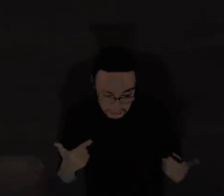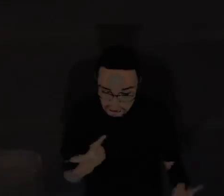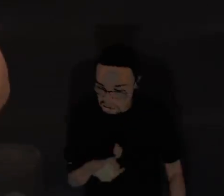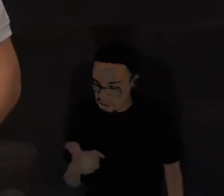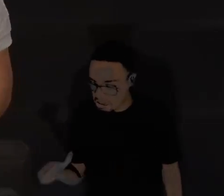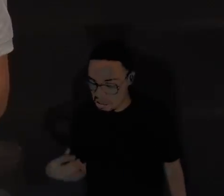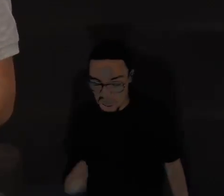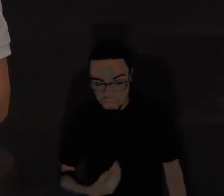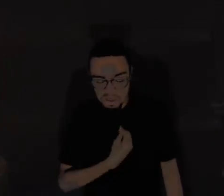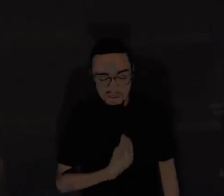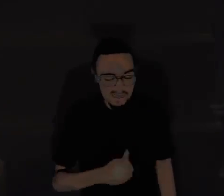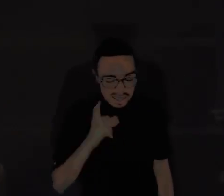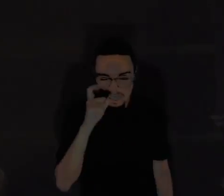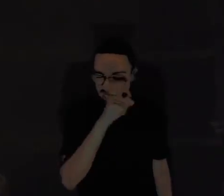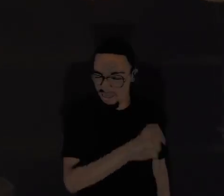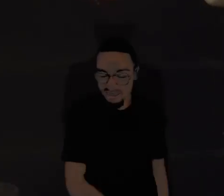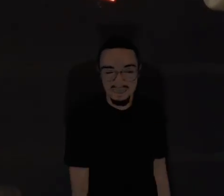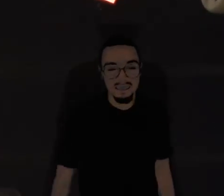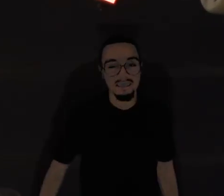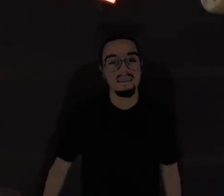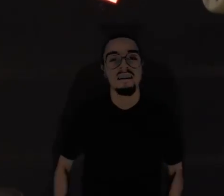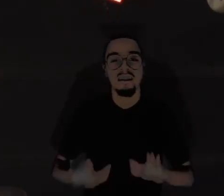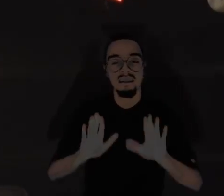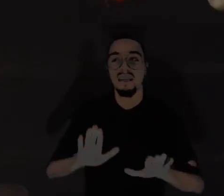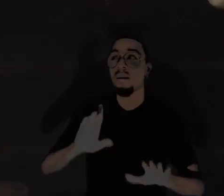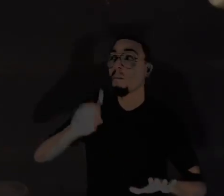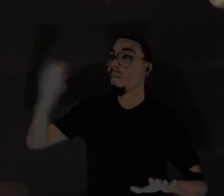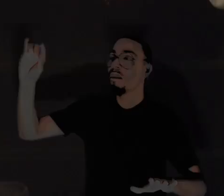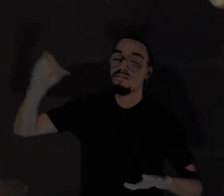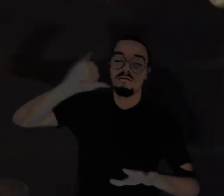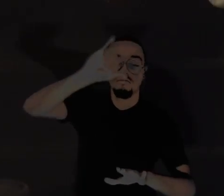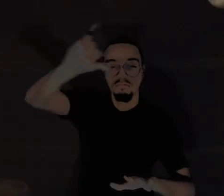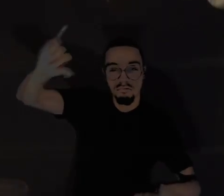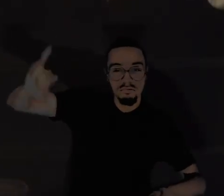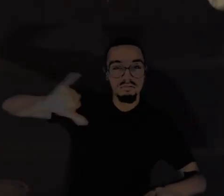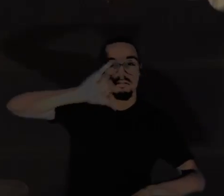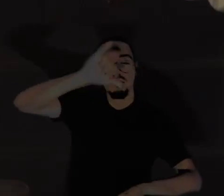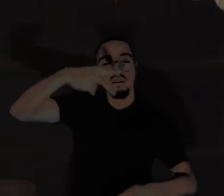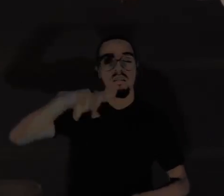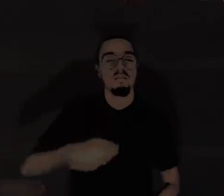você é mais difícil, há uma unção brotando nesse lugar.